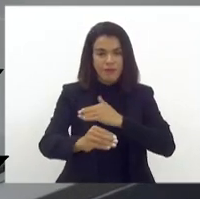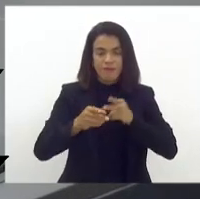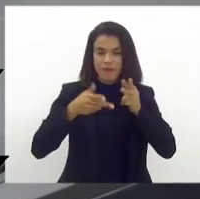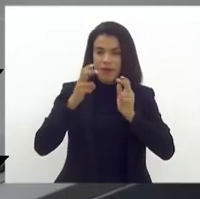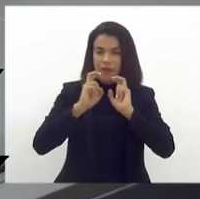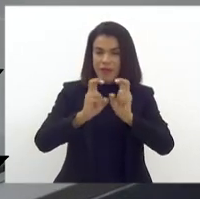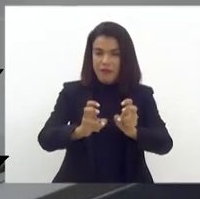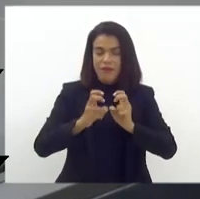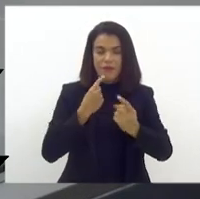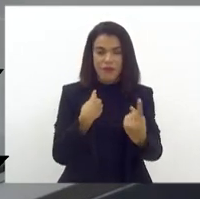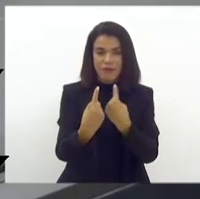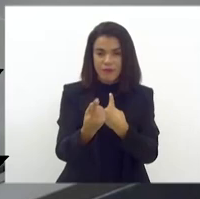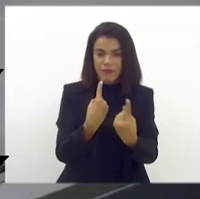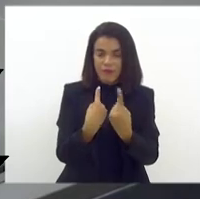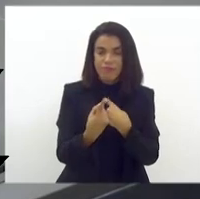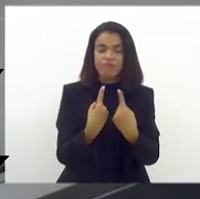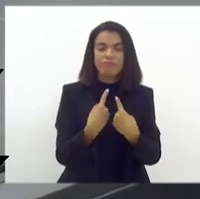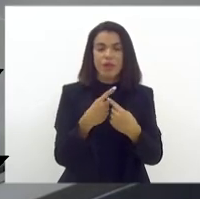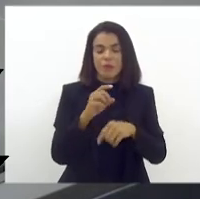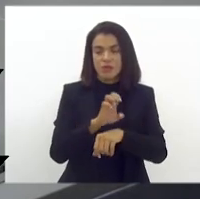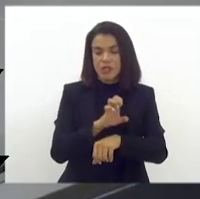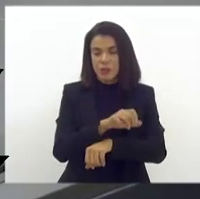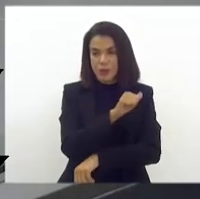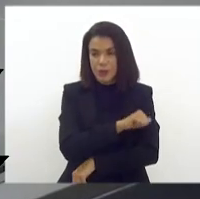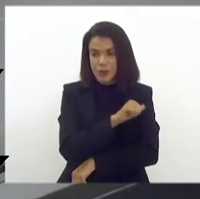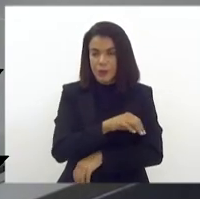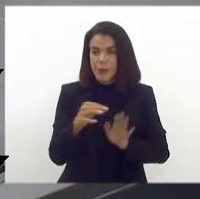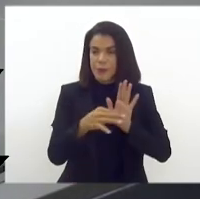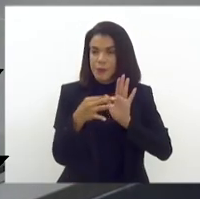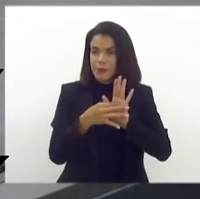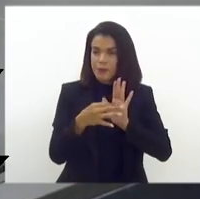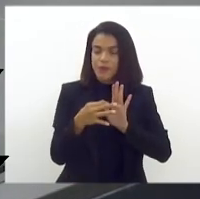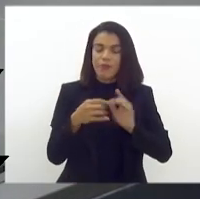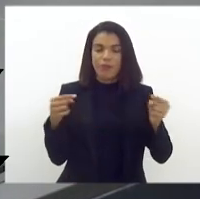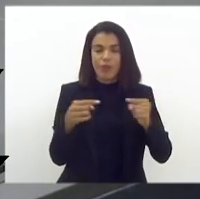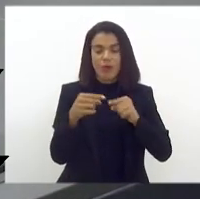ferroviário, rodoviário, promovidas pelo Estado do Rio de Janeiro. Parecer do deputado Vinícius Cozzolino é pela